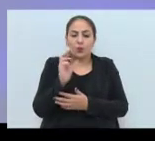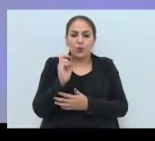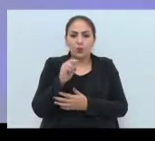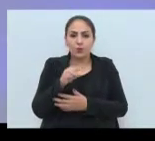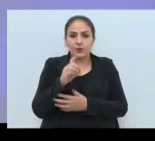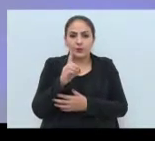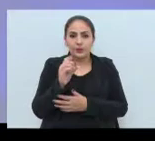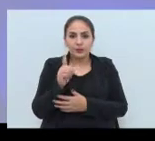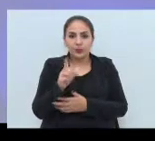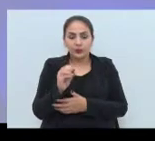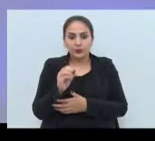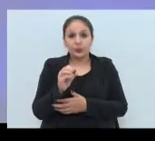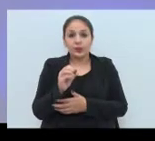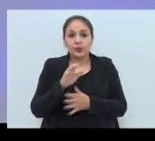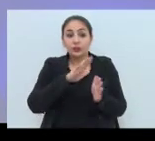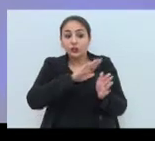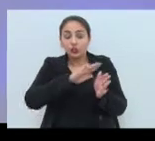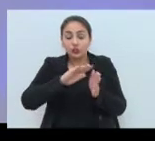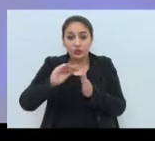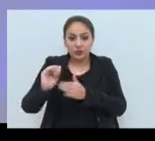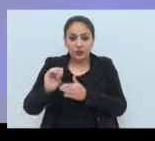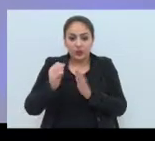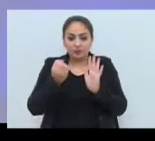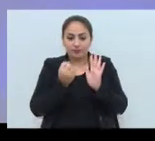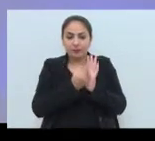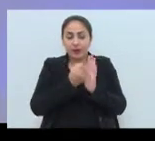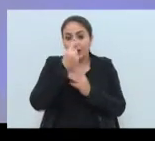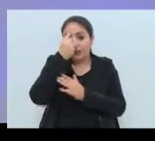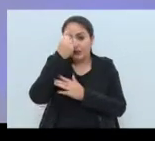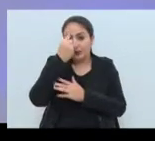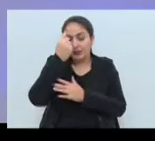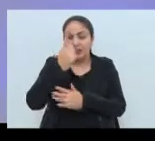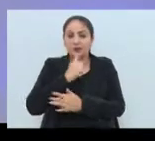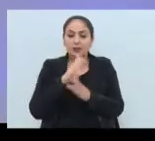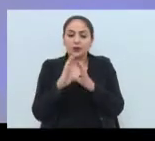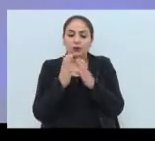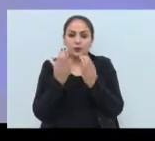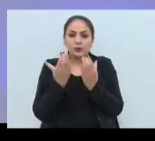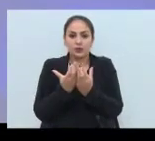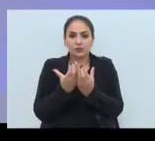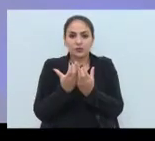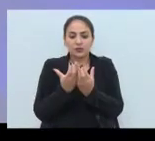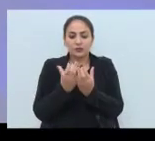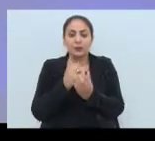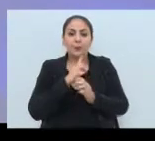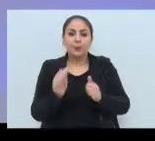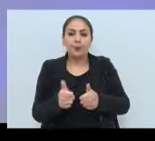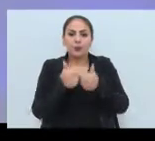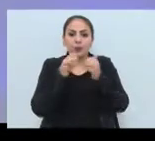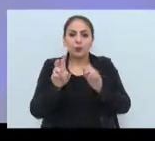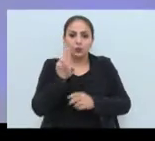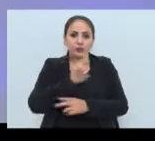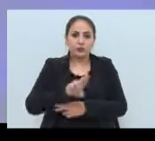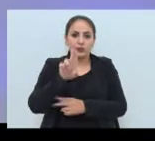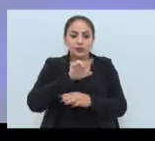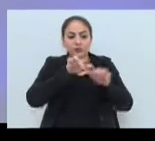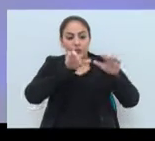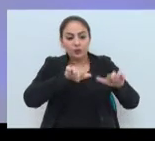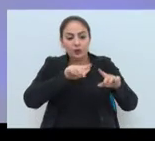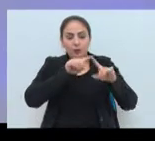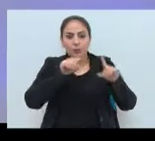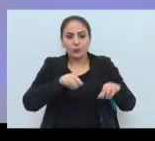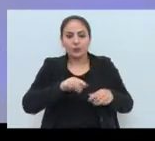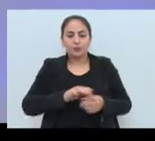Rosa destacou ainda que, com a retirada do monumento, a ideia é oferecer à comunidade uma melhor utilização